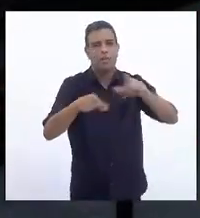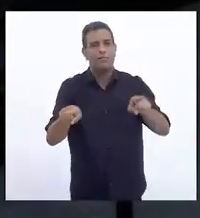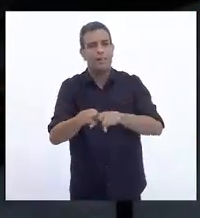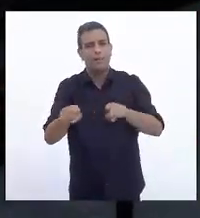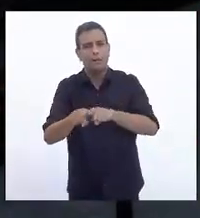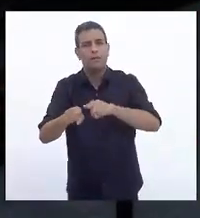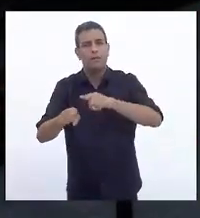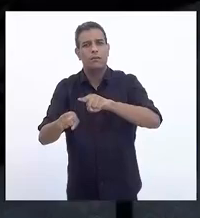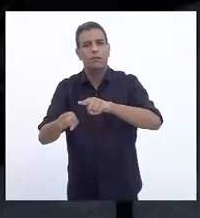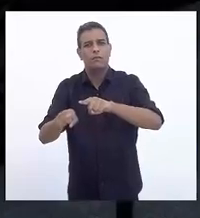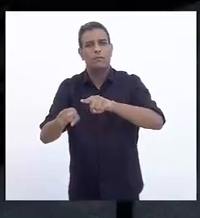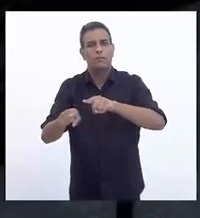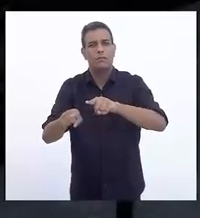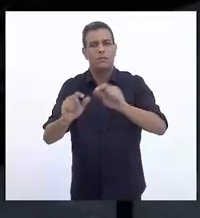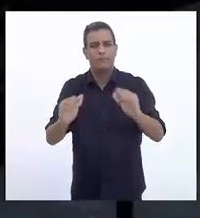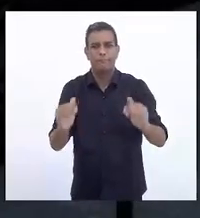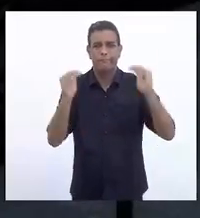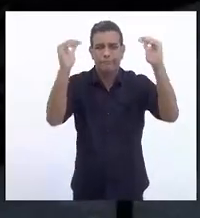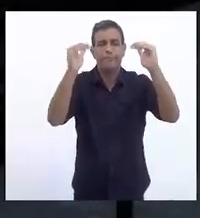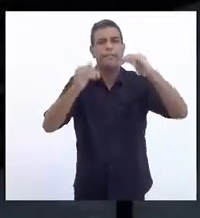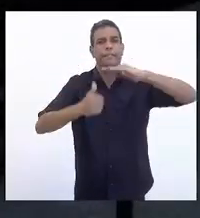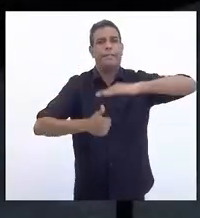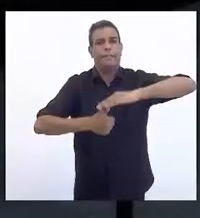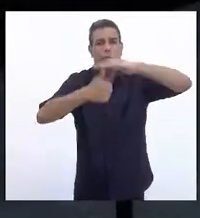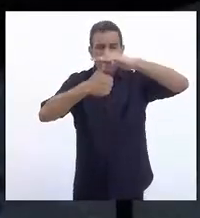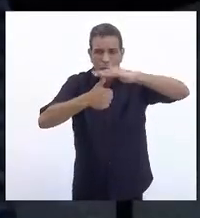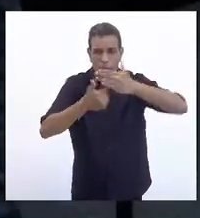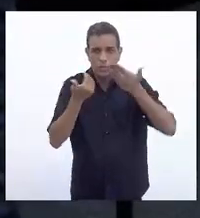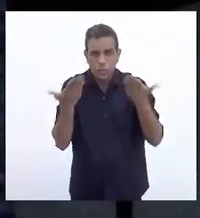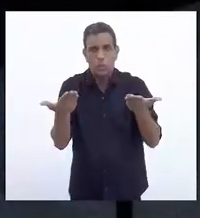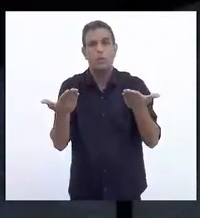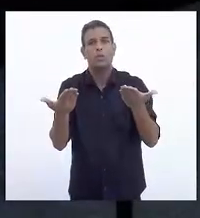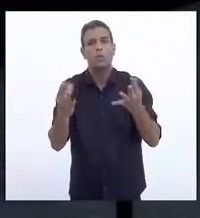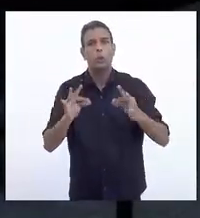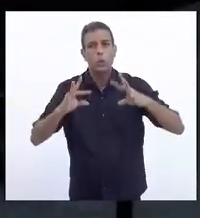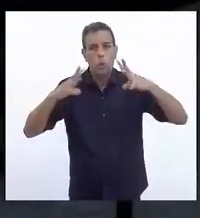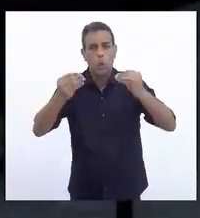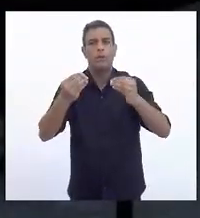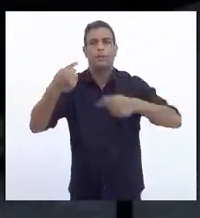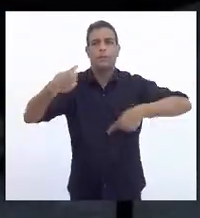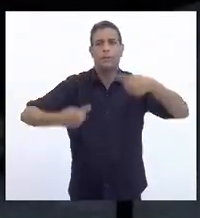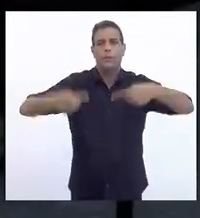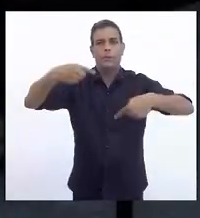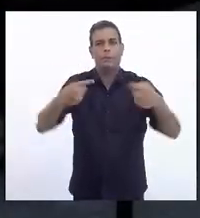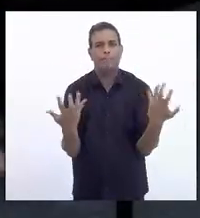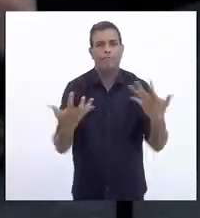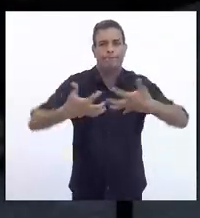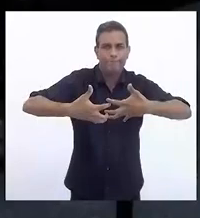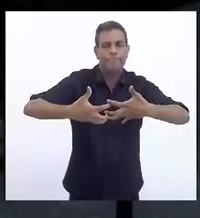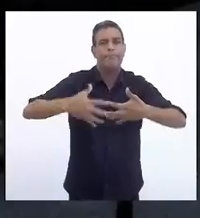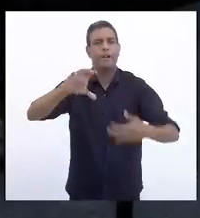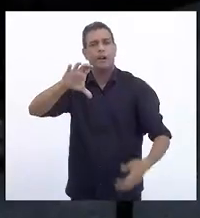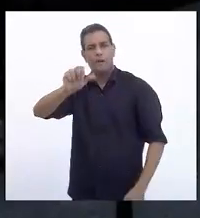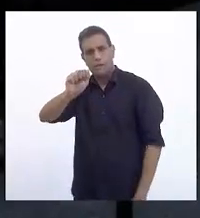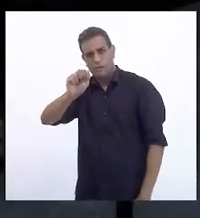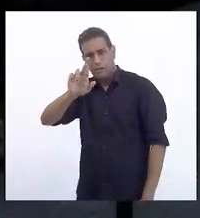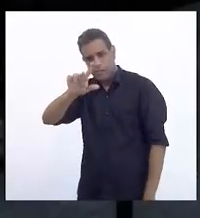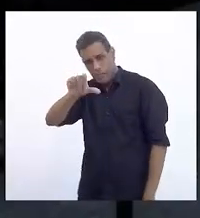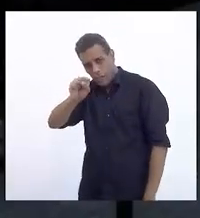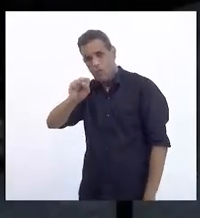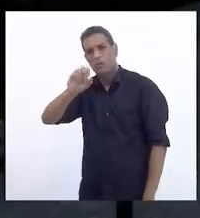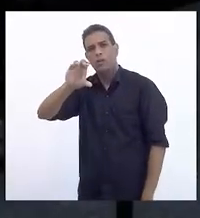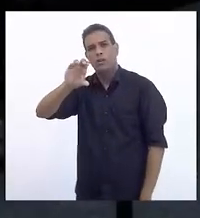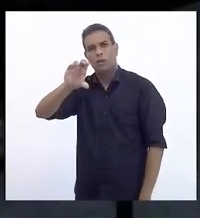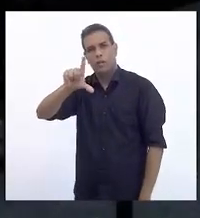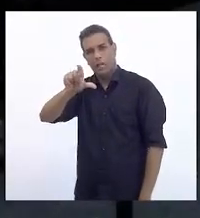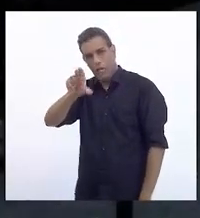reitor, os magníficos reitores, do entrosamento do governo Cláudio Castro com o presidente da ALERJ,